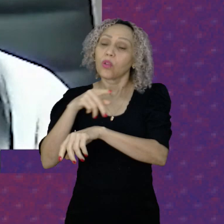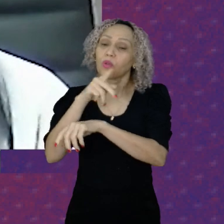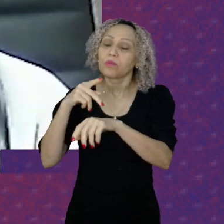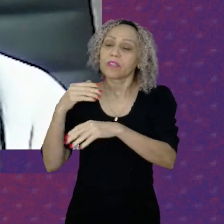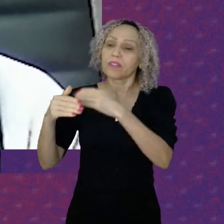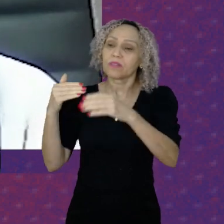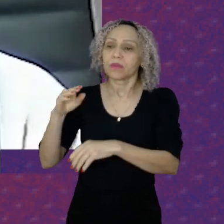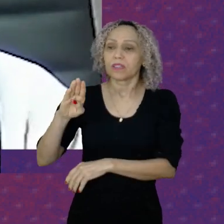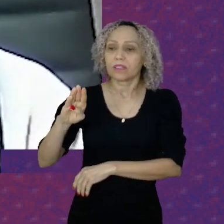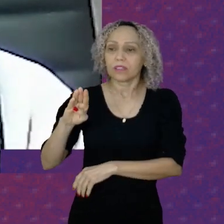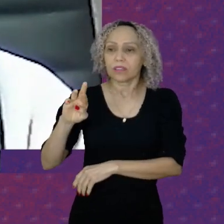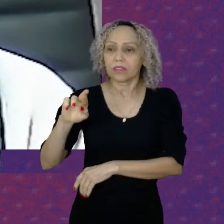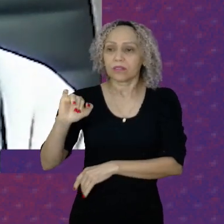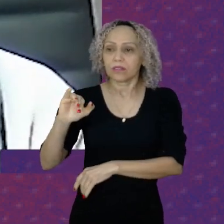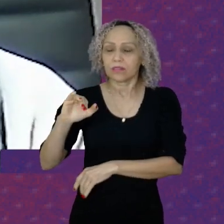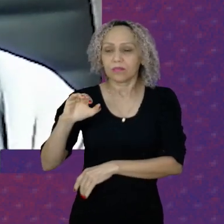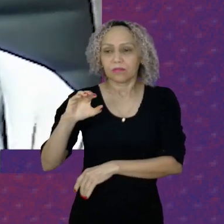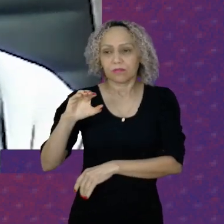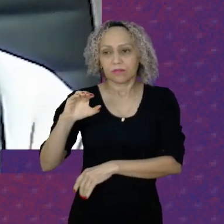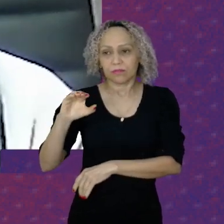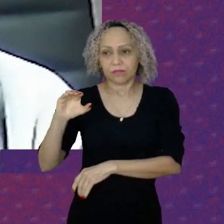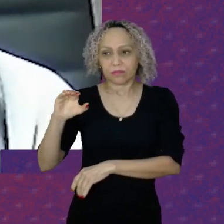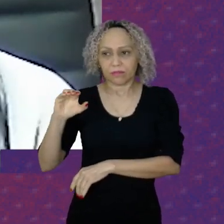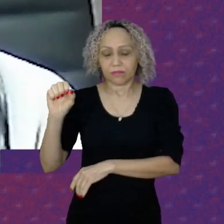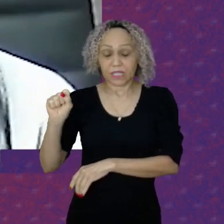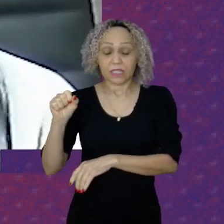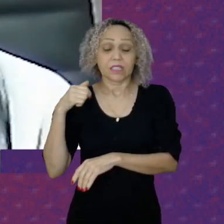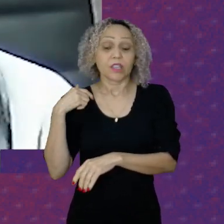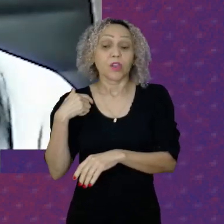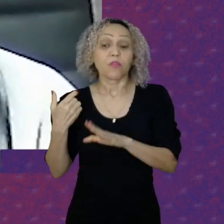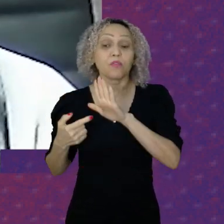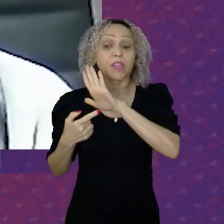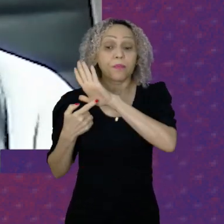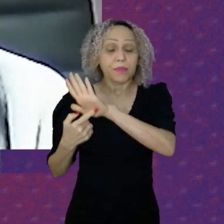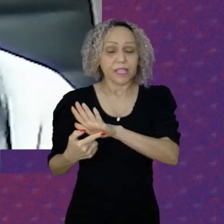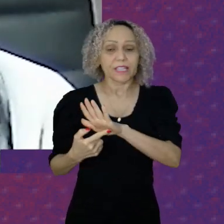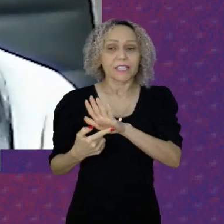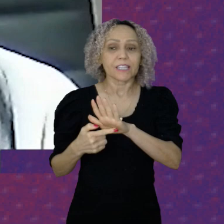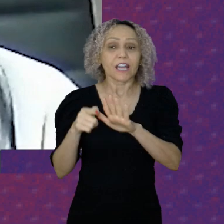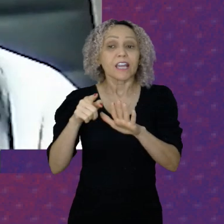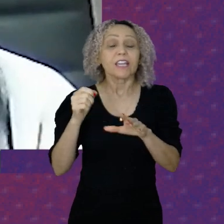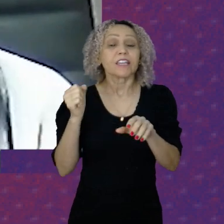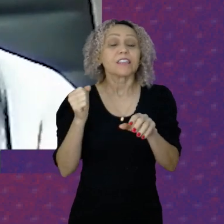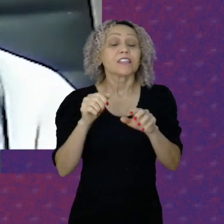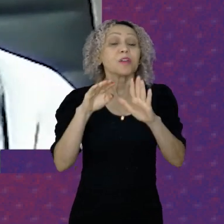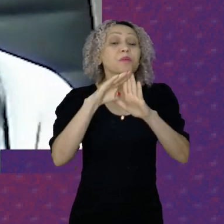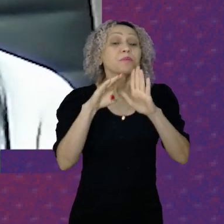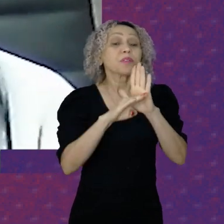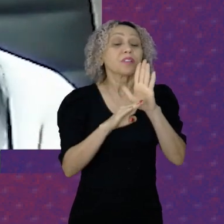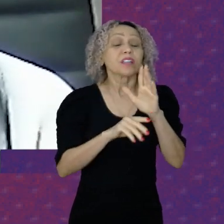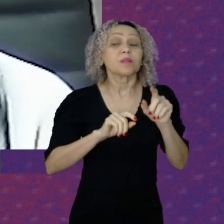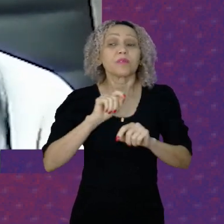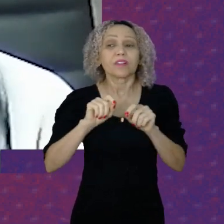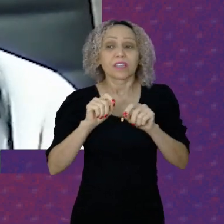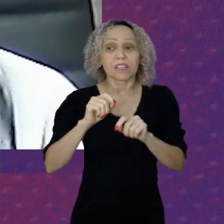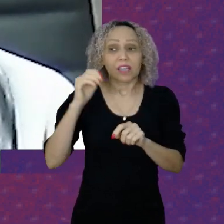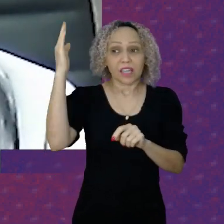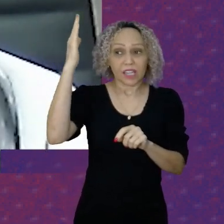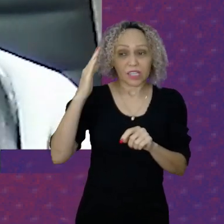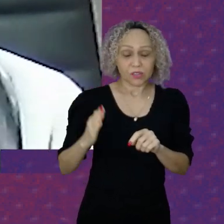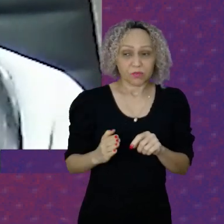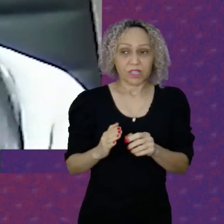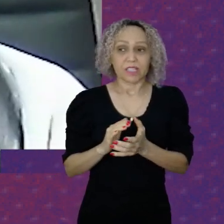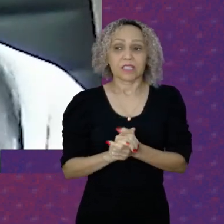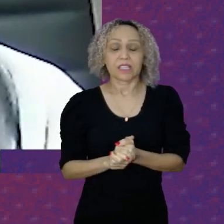como representando o programa de segurança alimentar do Brasil, instituído na gestão do